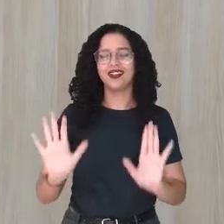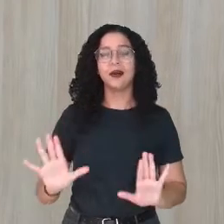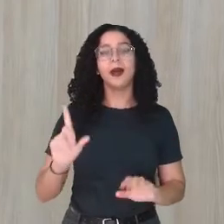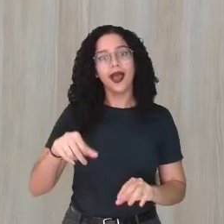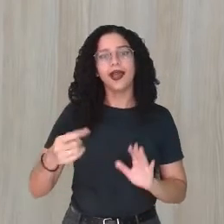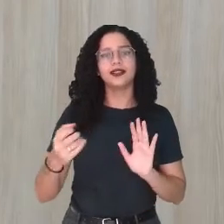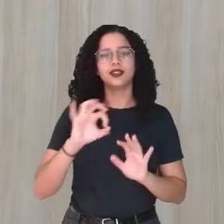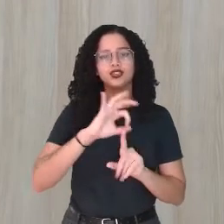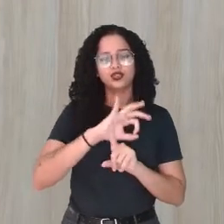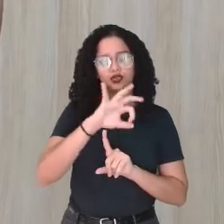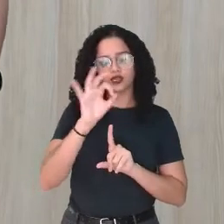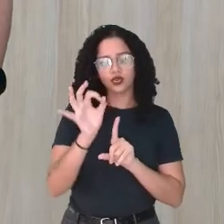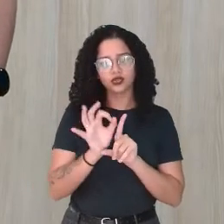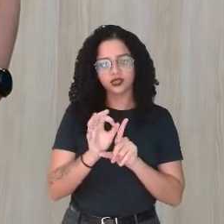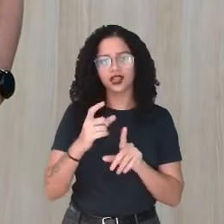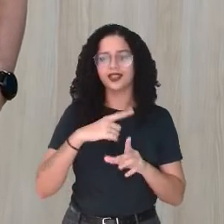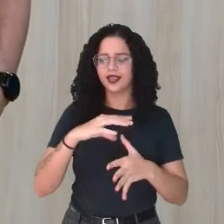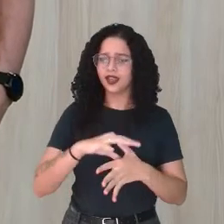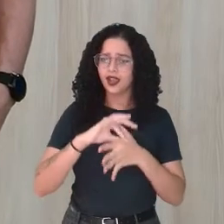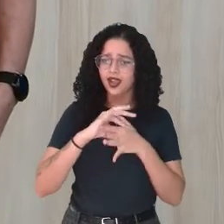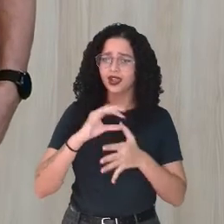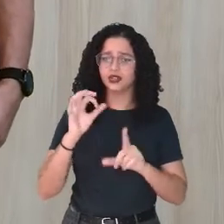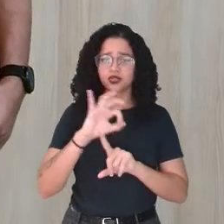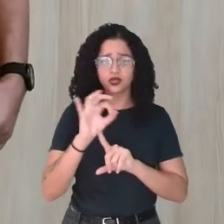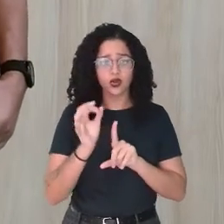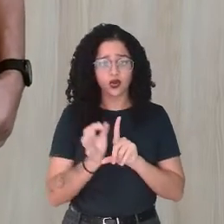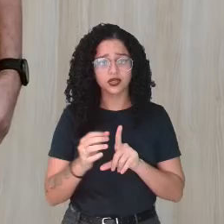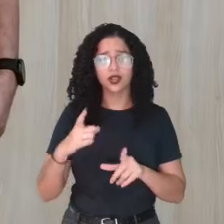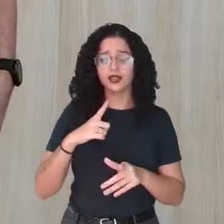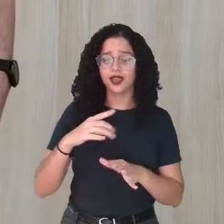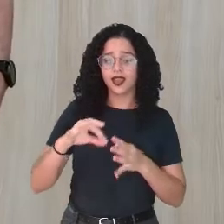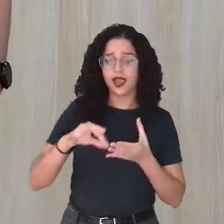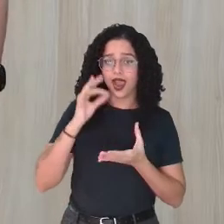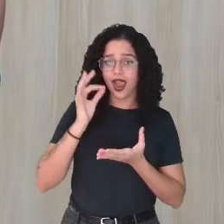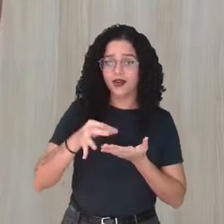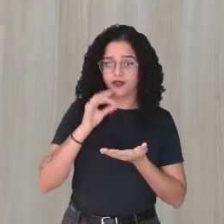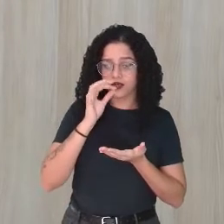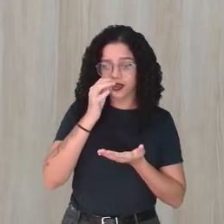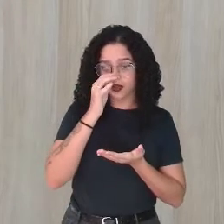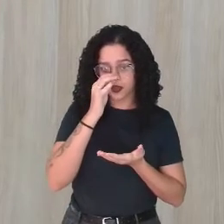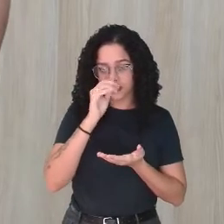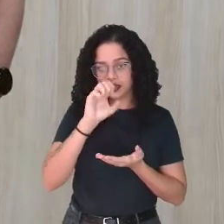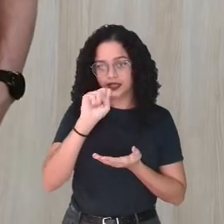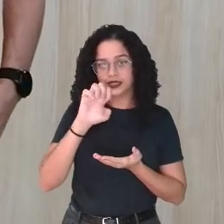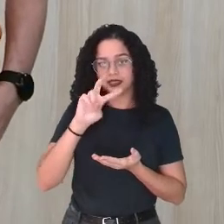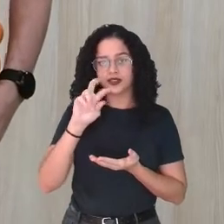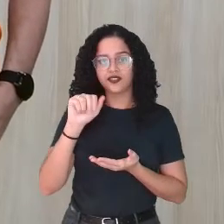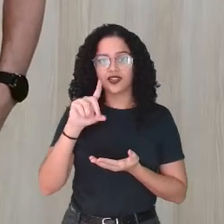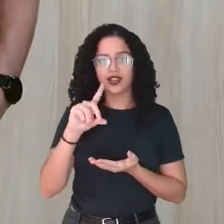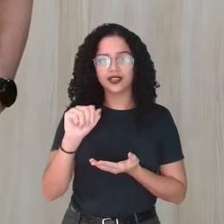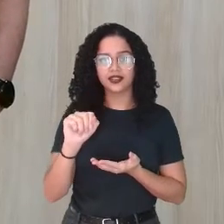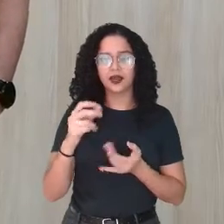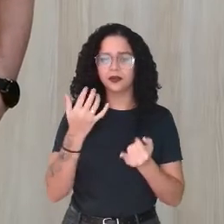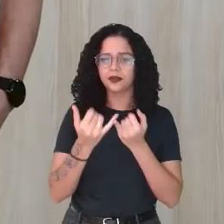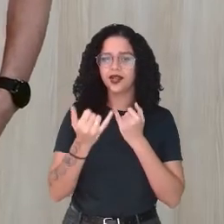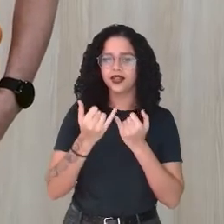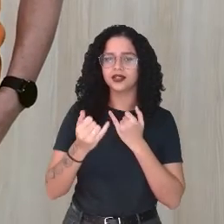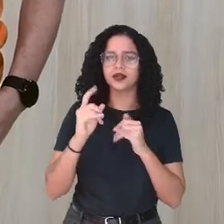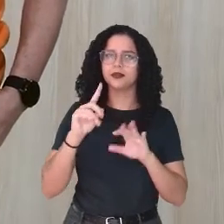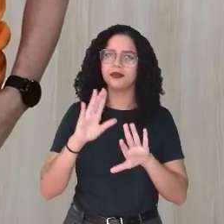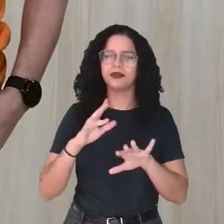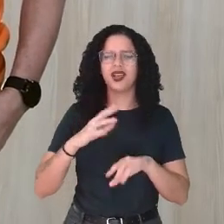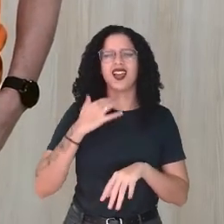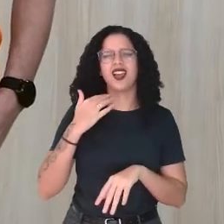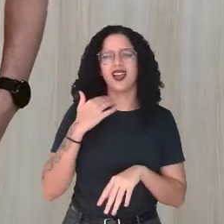de soja, né? Tem carne de soja, tem café de cevada, já viu, Vanessa? Né? Café de cevada, viu, Biripu? Que se assemelha, mas é mais caro,